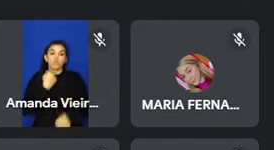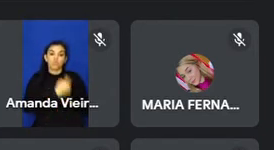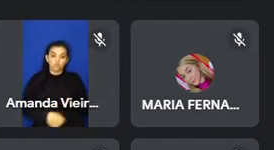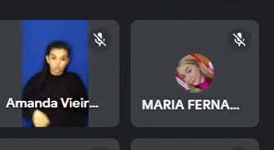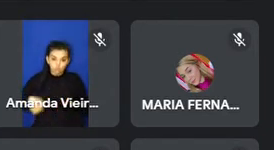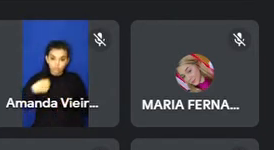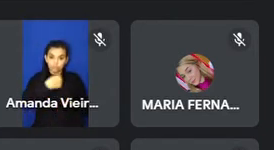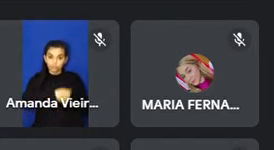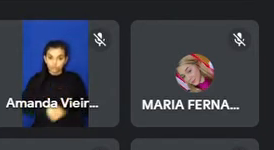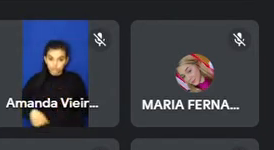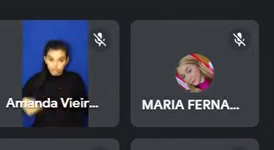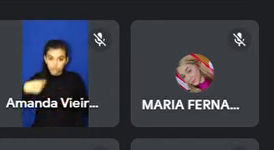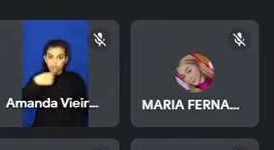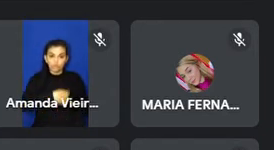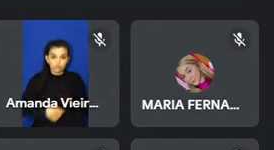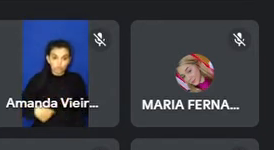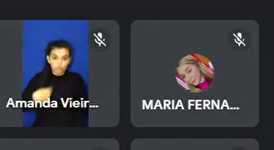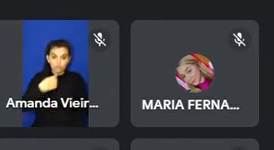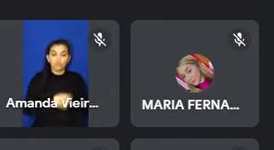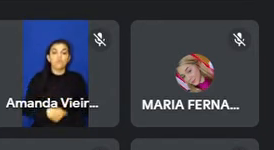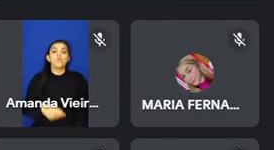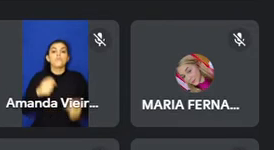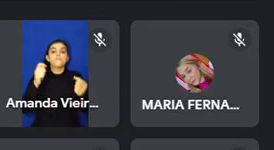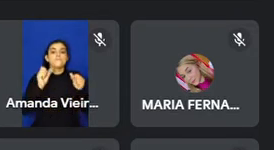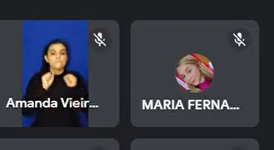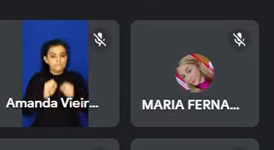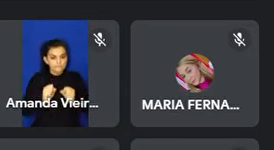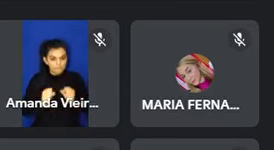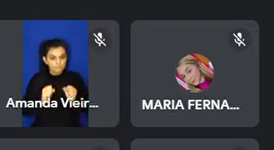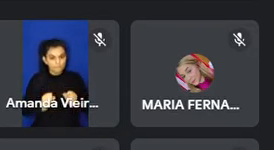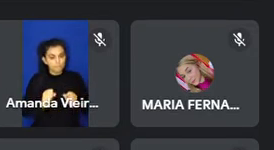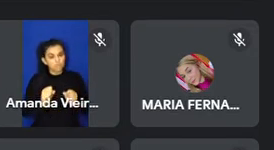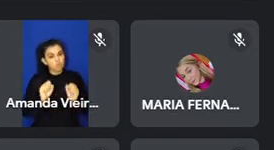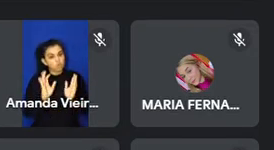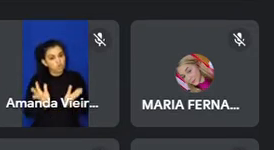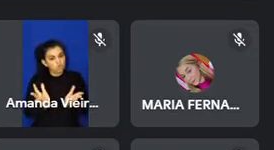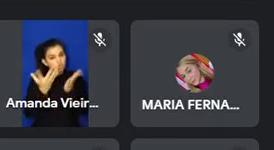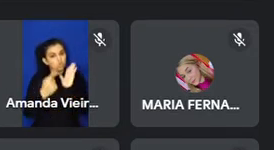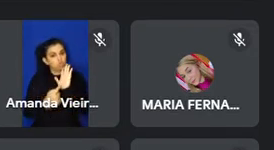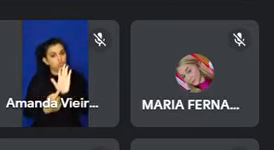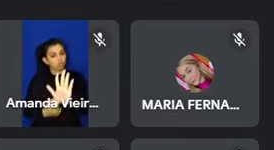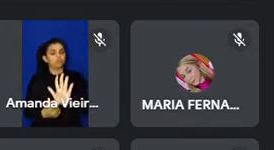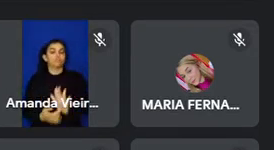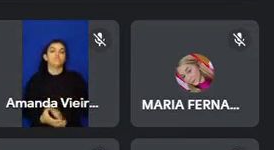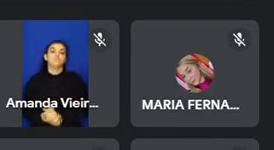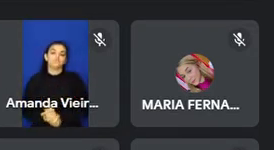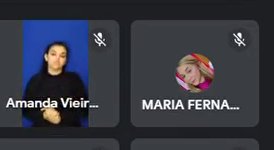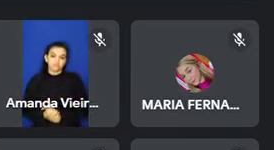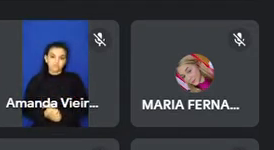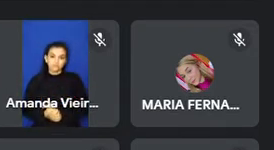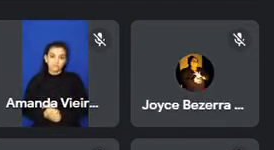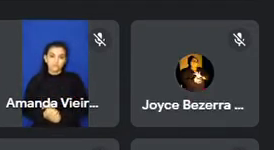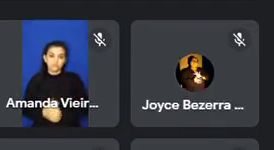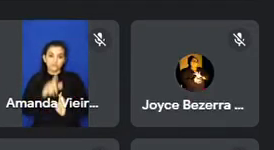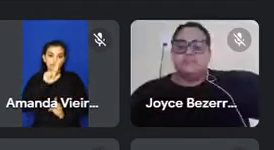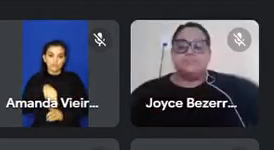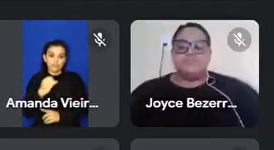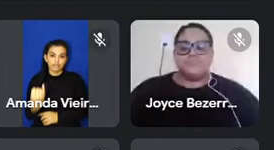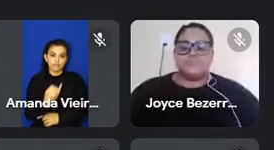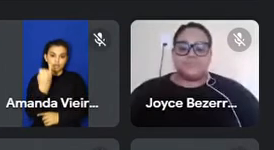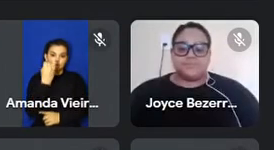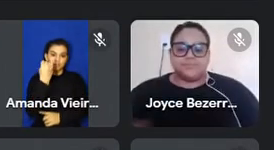ele pode causar algum efeito colateral, certo? É essencial para situações